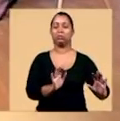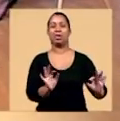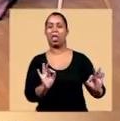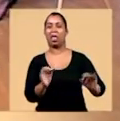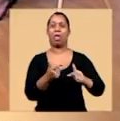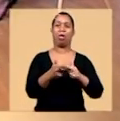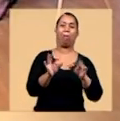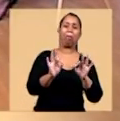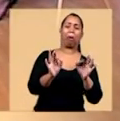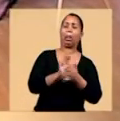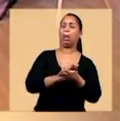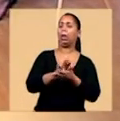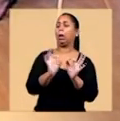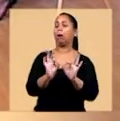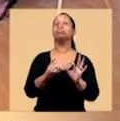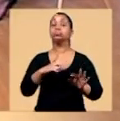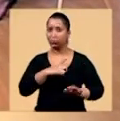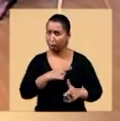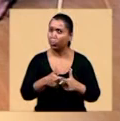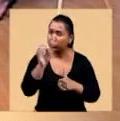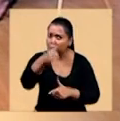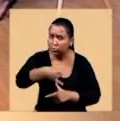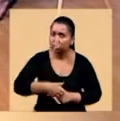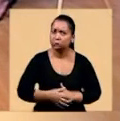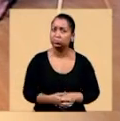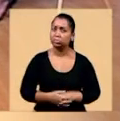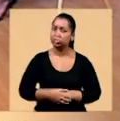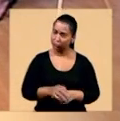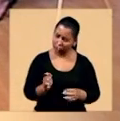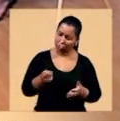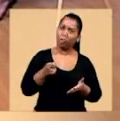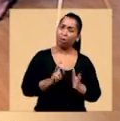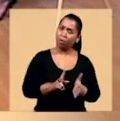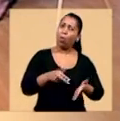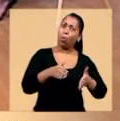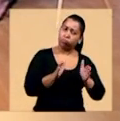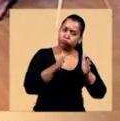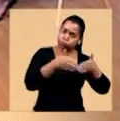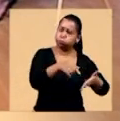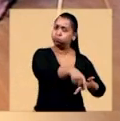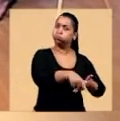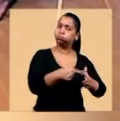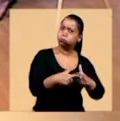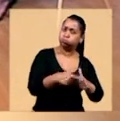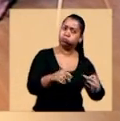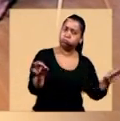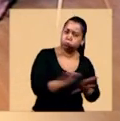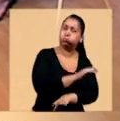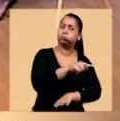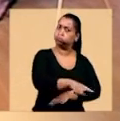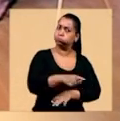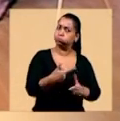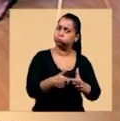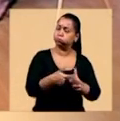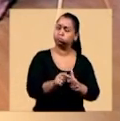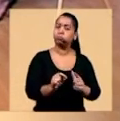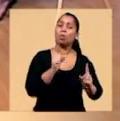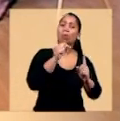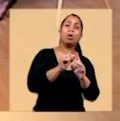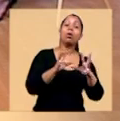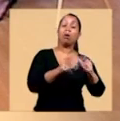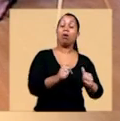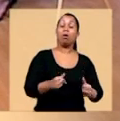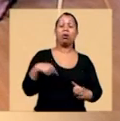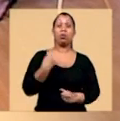se faz. Né? Não tem um problema. Nós temos um problema e ele precisa ser enfrentado. E a razão